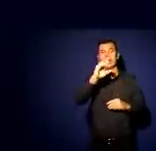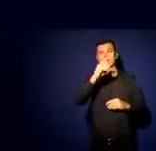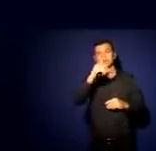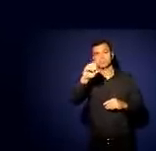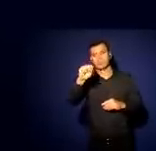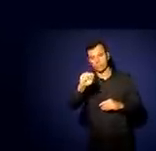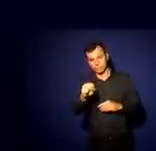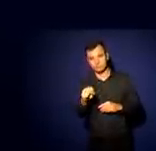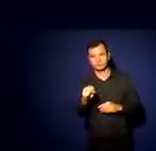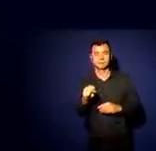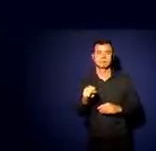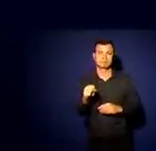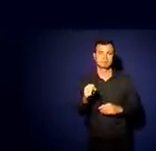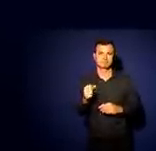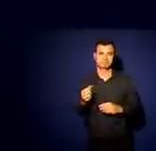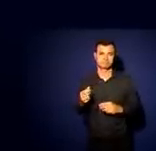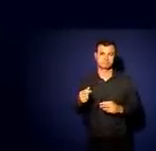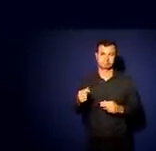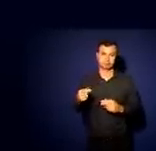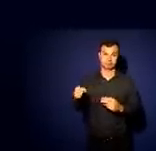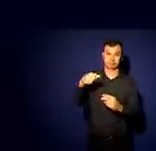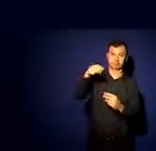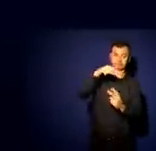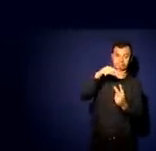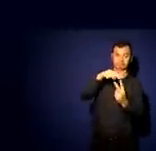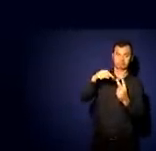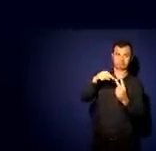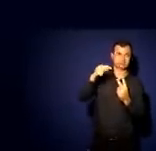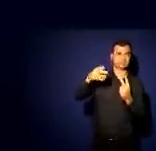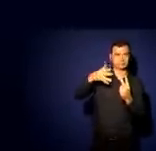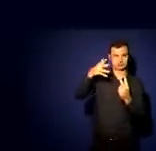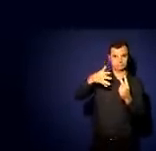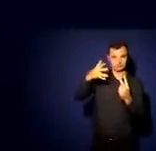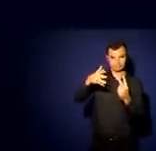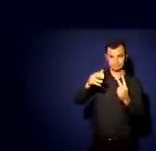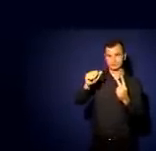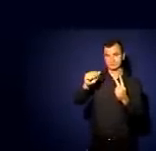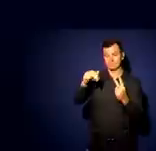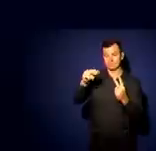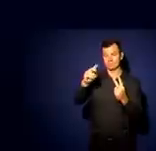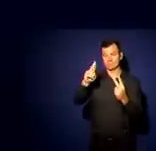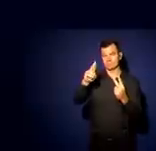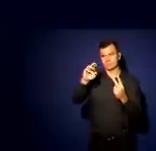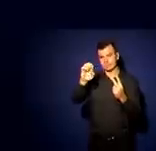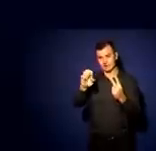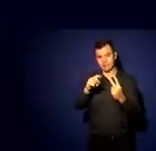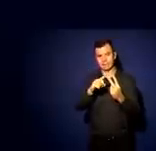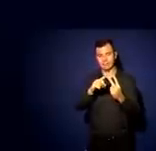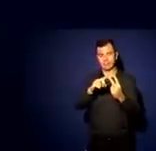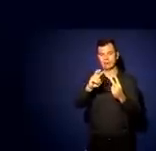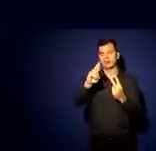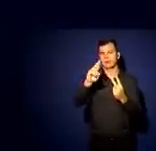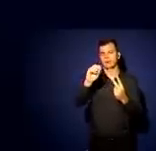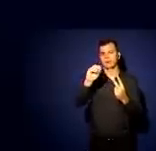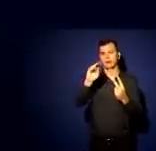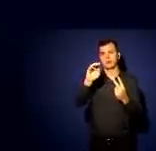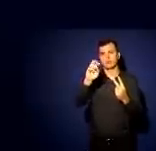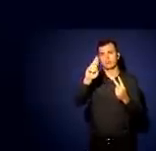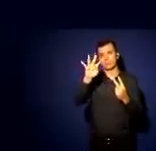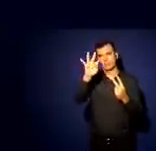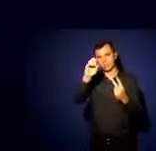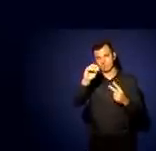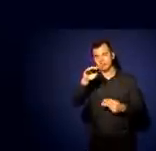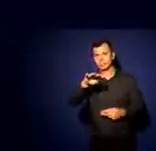gente ouviu agora duas duas excelentes palestras com André Esteves e depois com Roberto Campos acho que o do Roberto dá tranquilizada em todo mundo